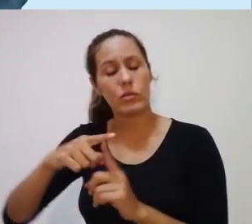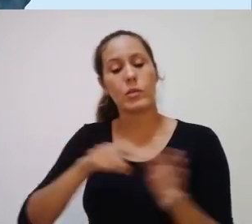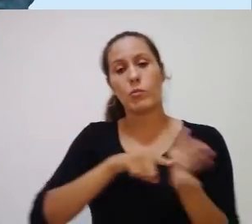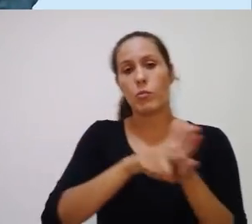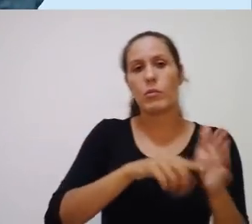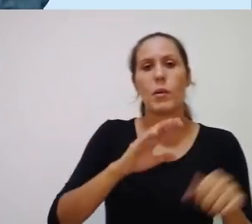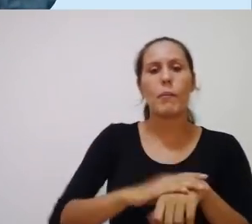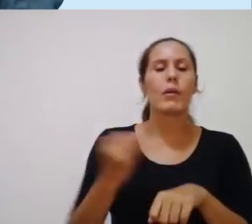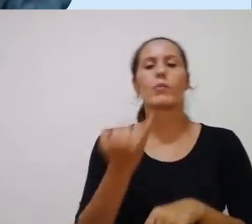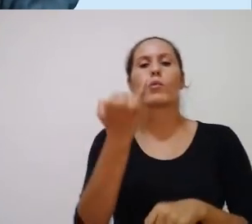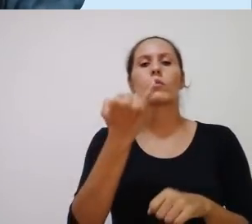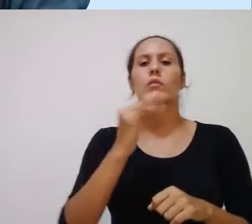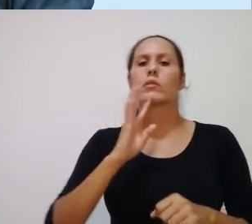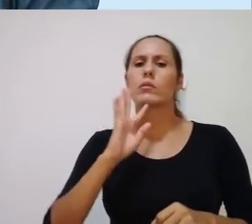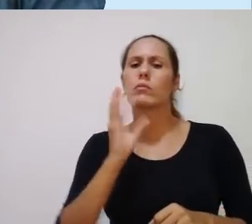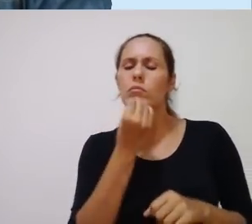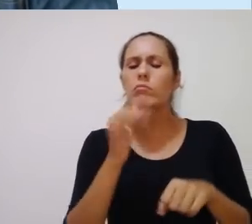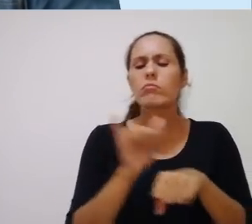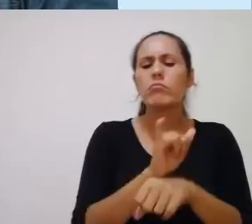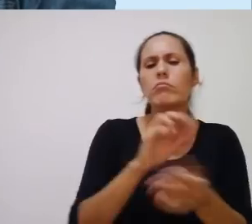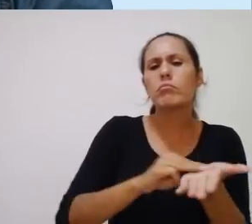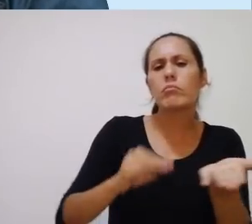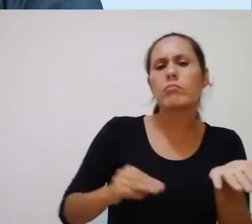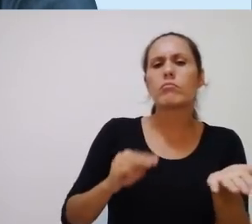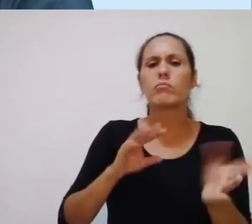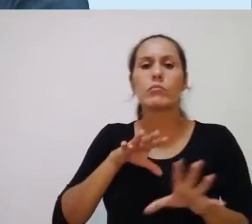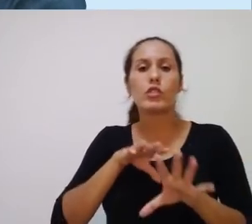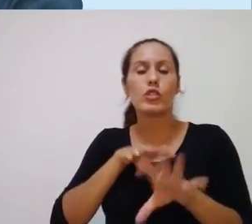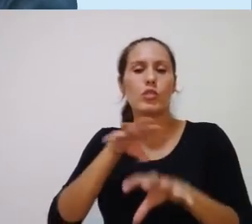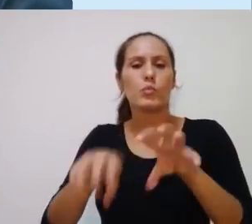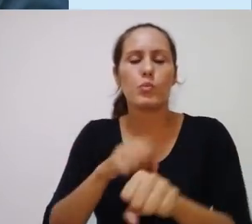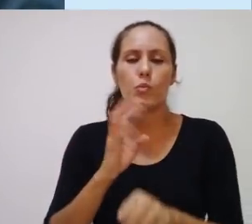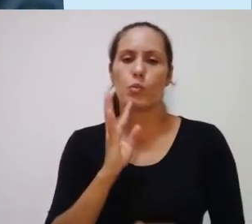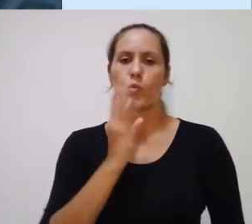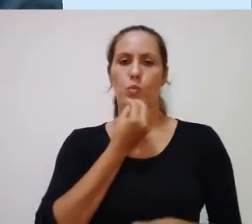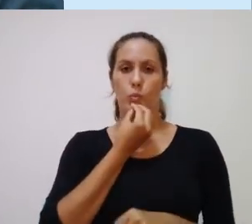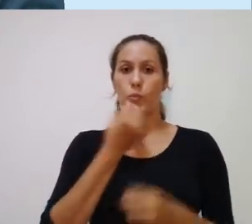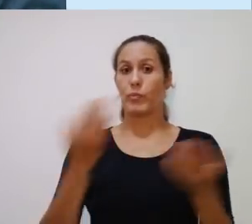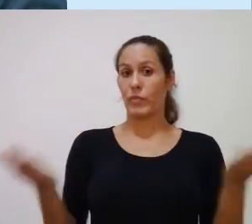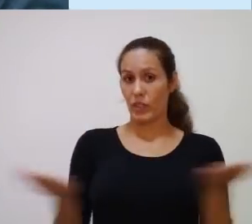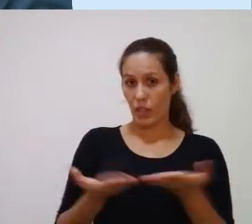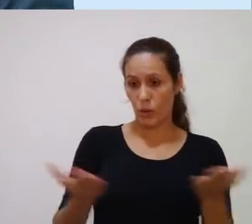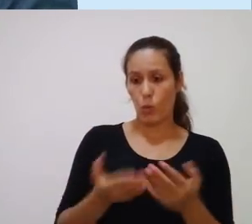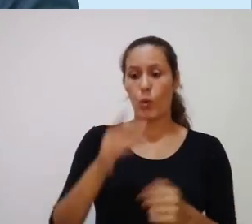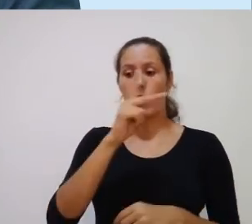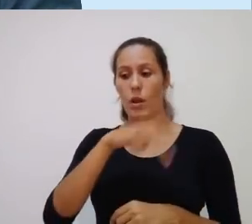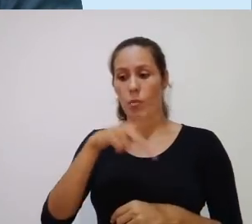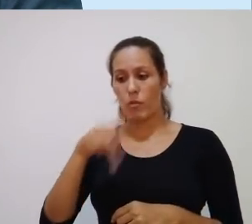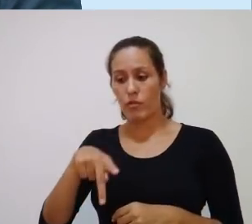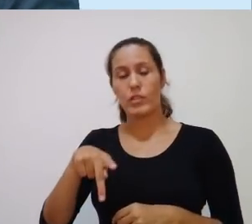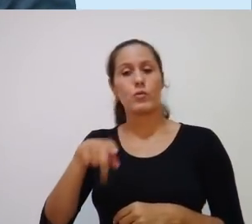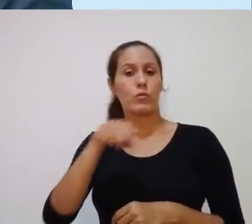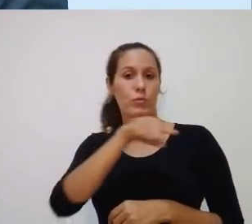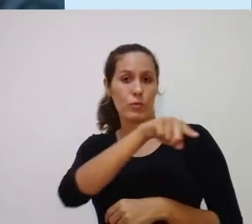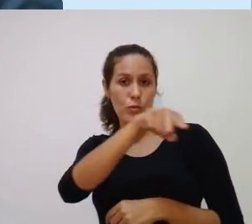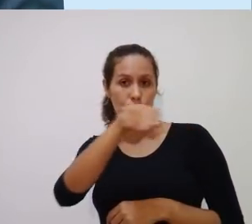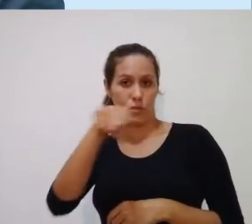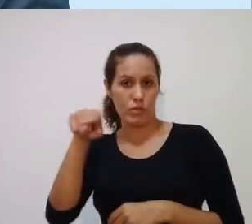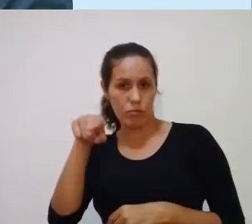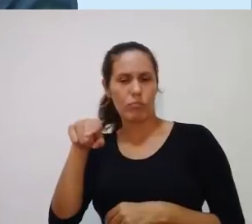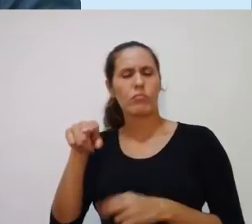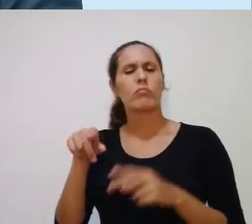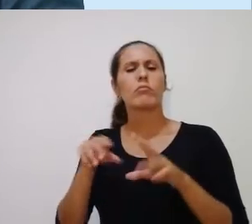conhecimento. Então, cabe agora aos orientadores, aos professores, o tempo inteiro buscar o